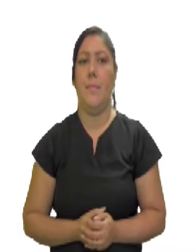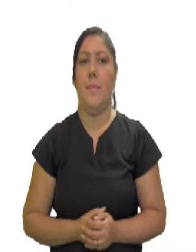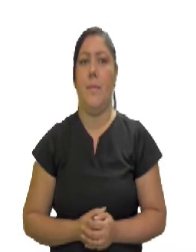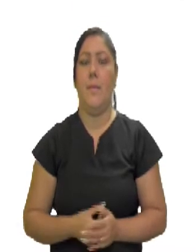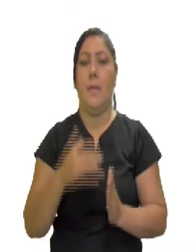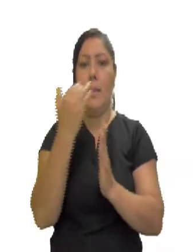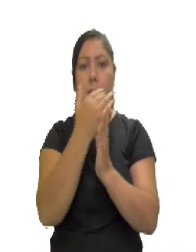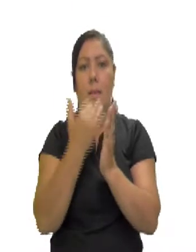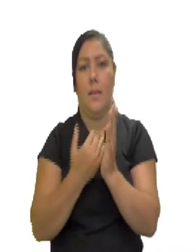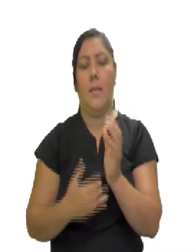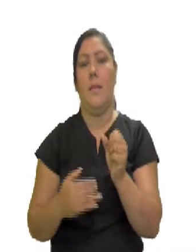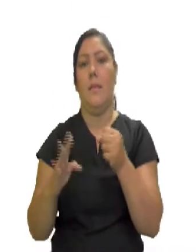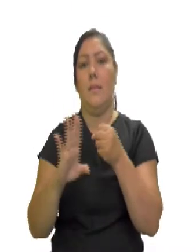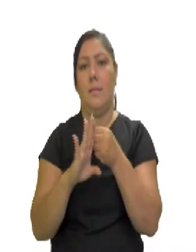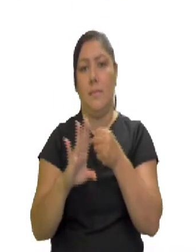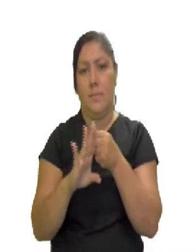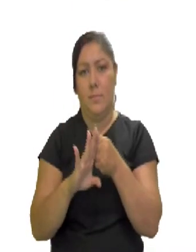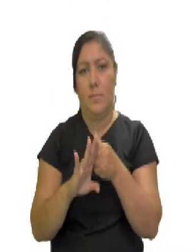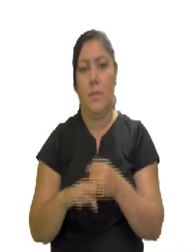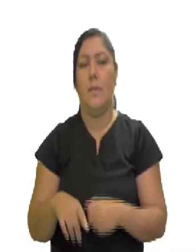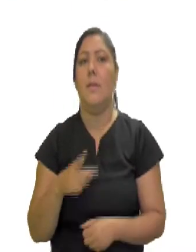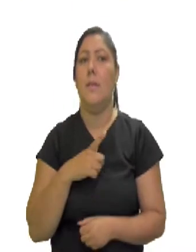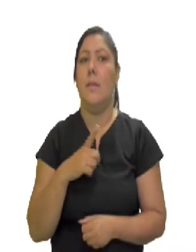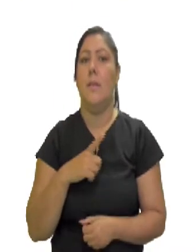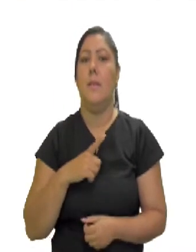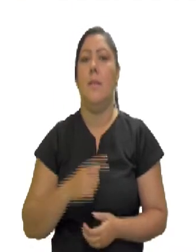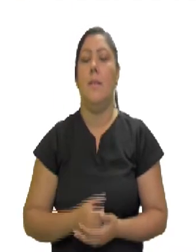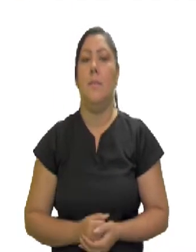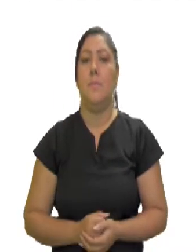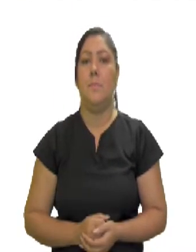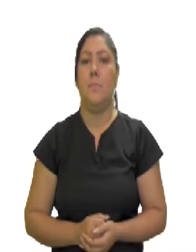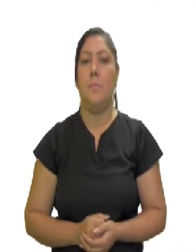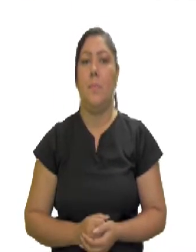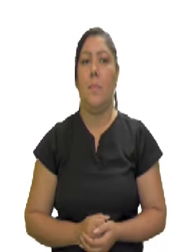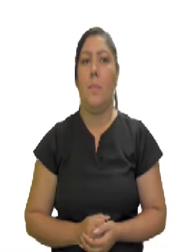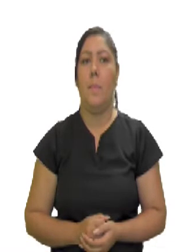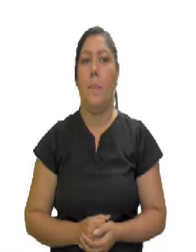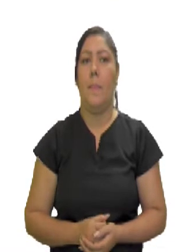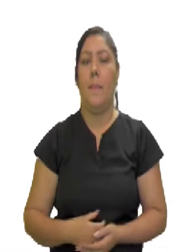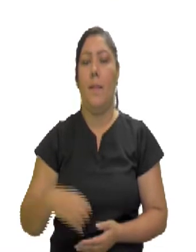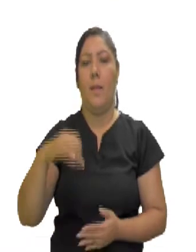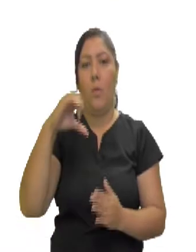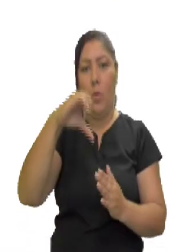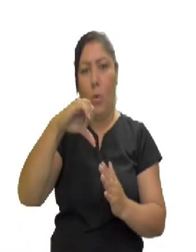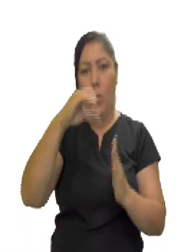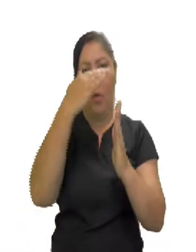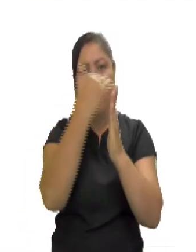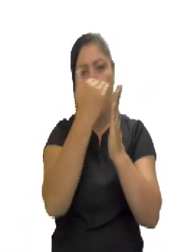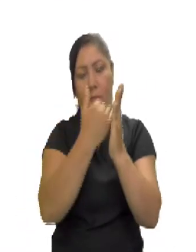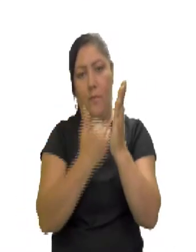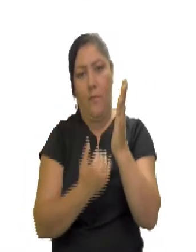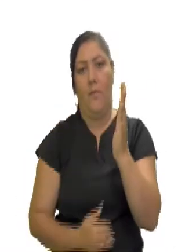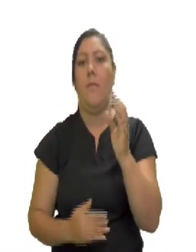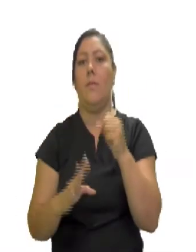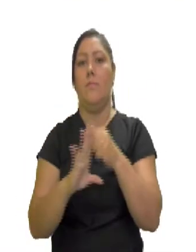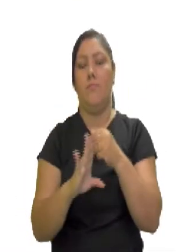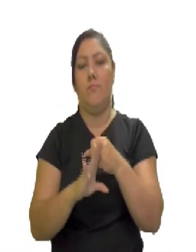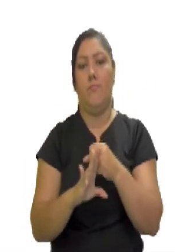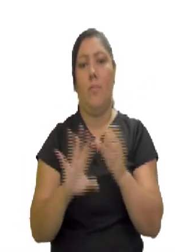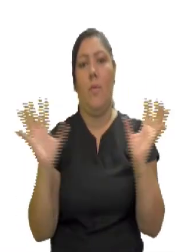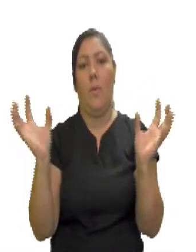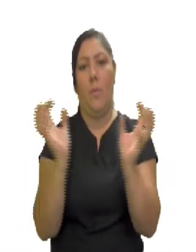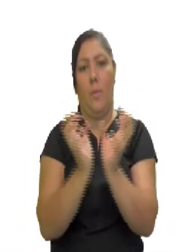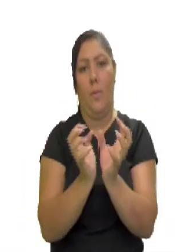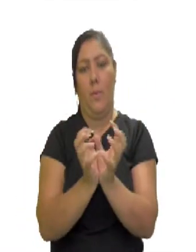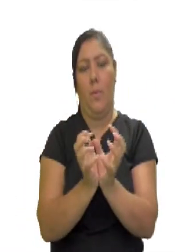Classe dos substantivos. Nós vimos também os 9 substantivos dentro da classe